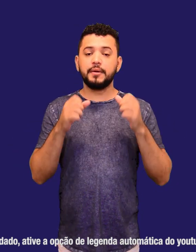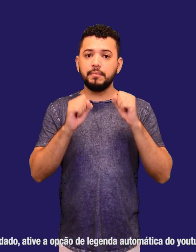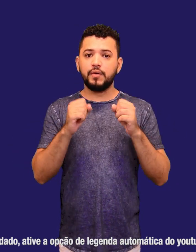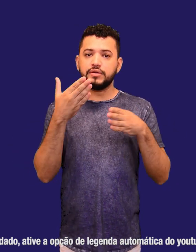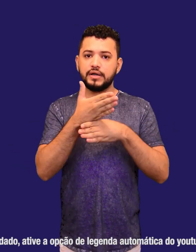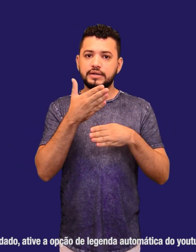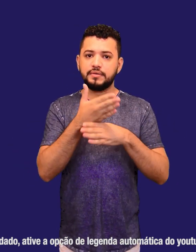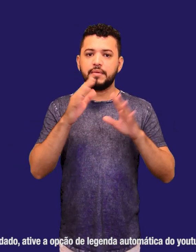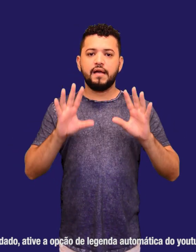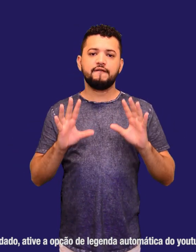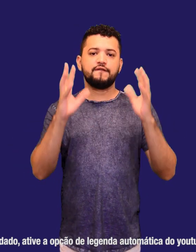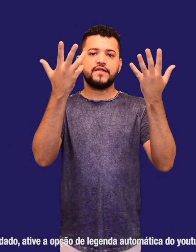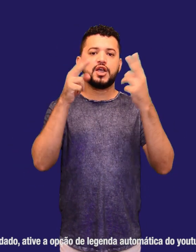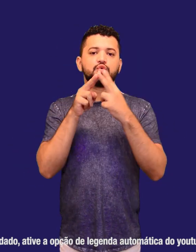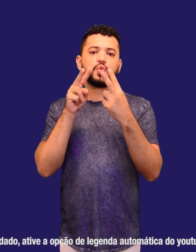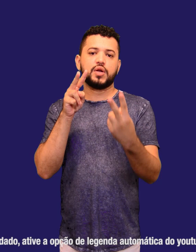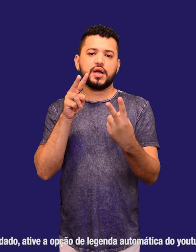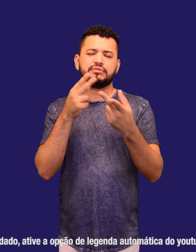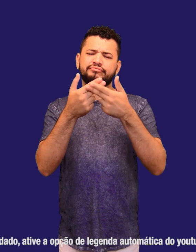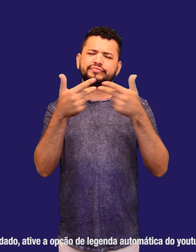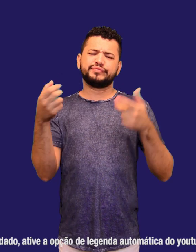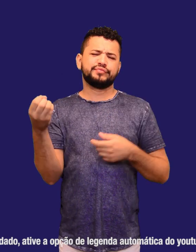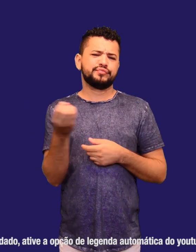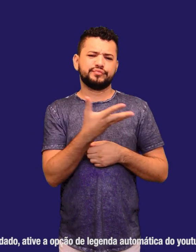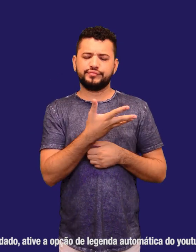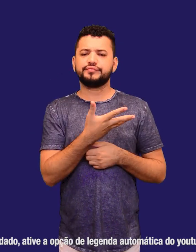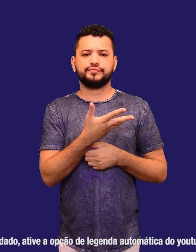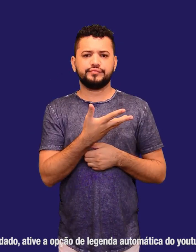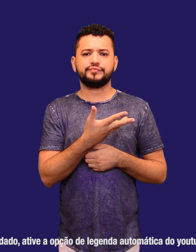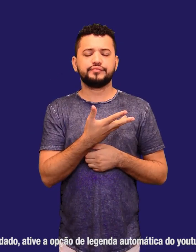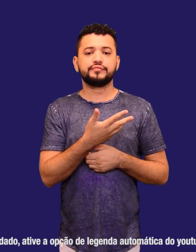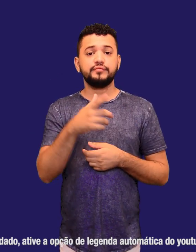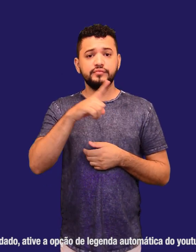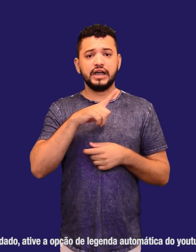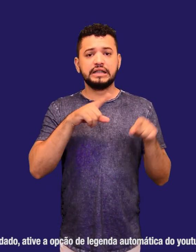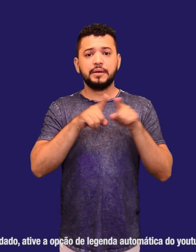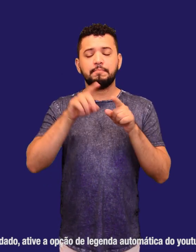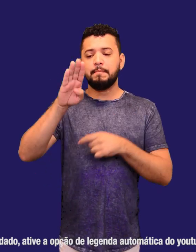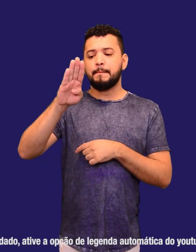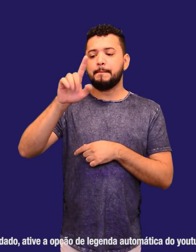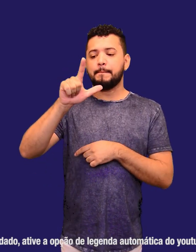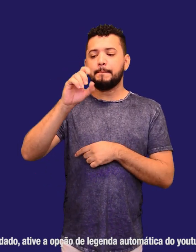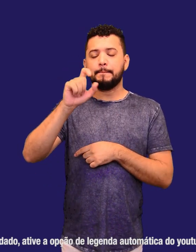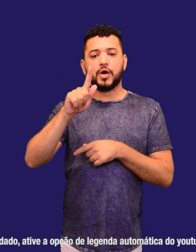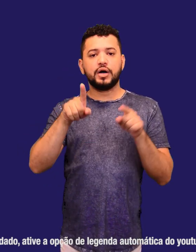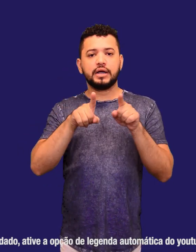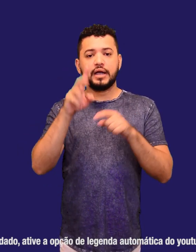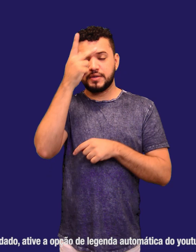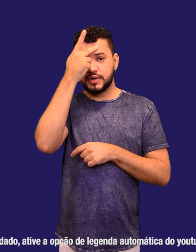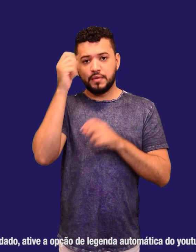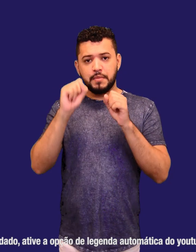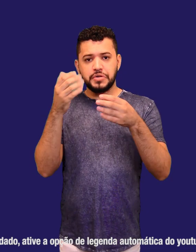feiras, eventos online, são muitas novidades. A plataforma também possui um blog, onde os usuários têm acesso